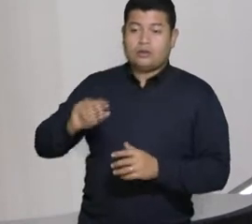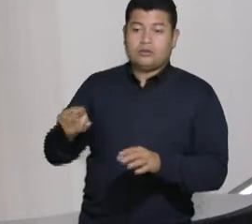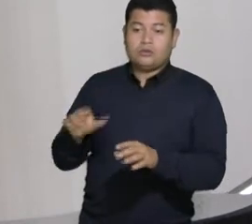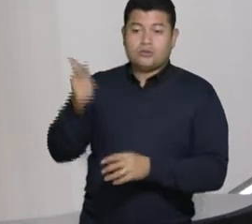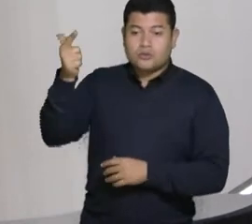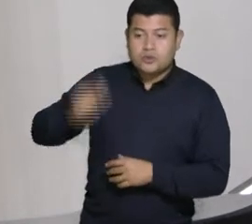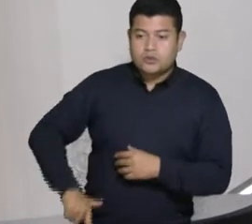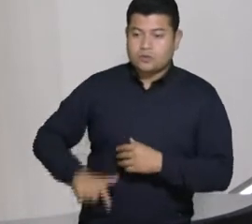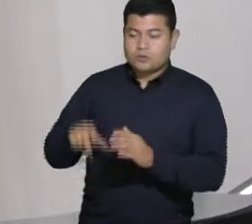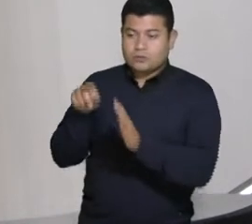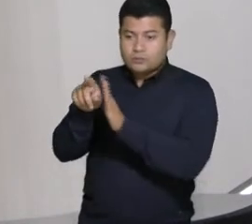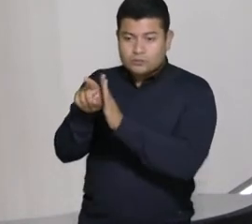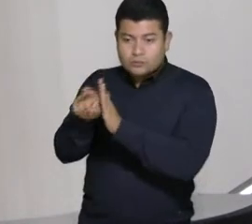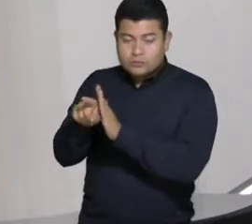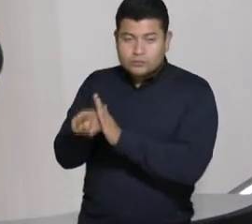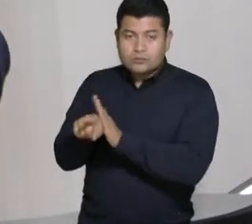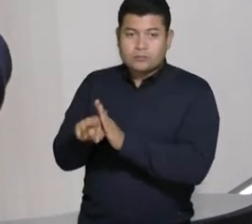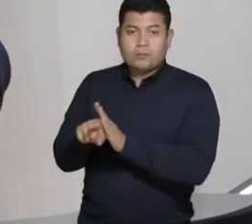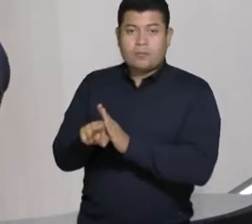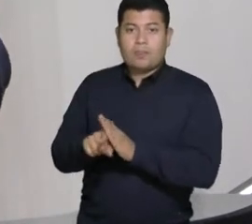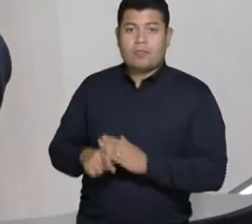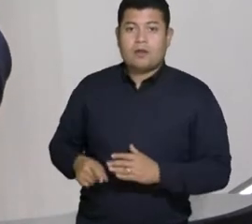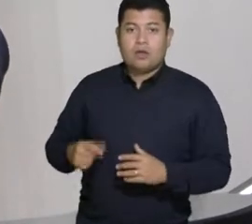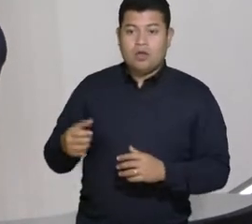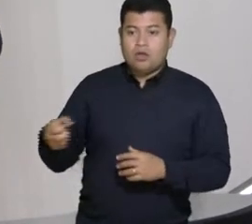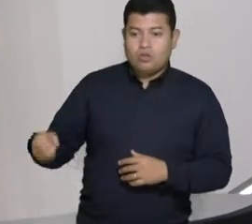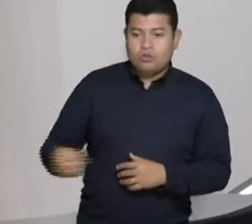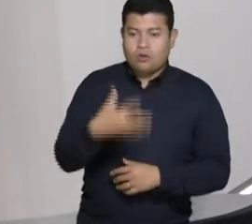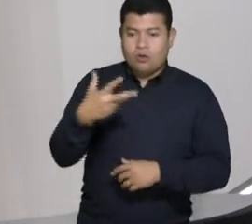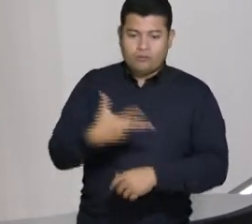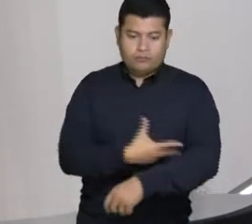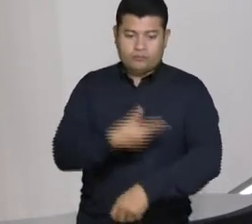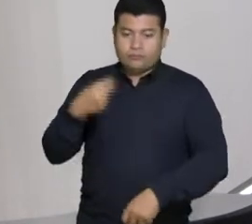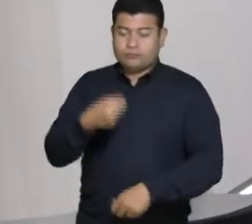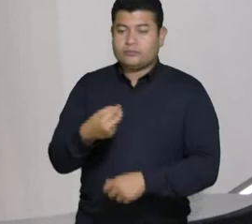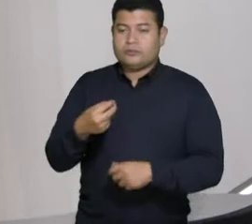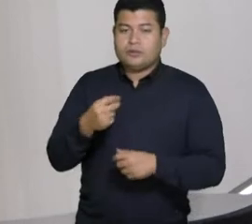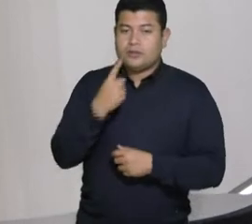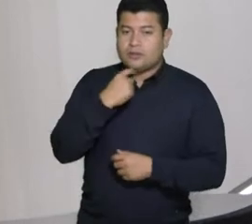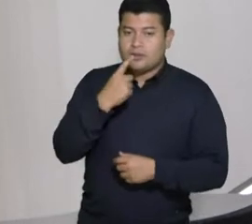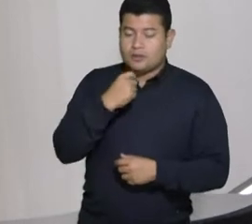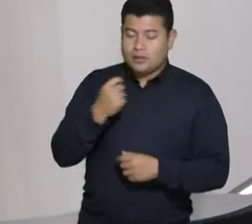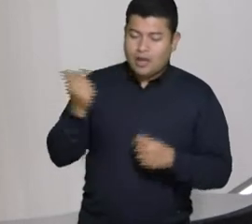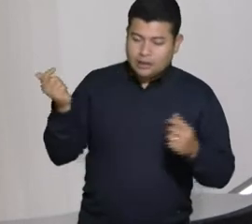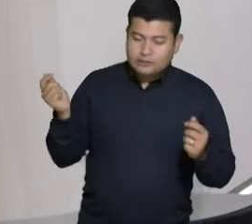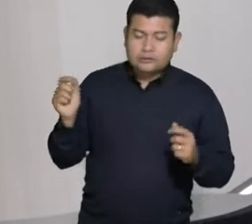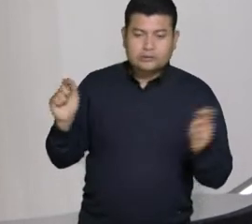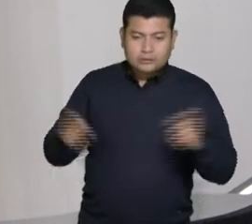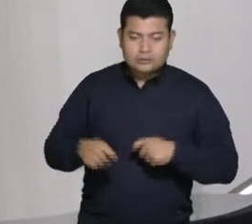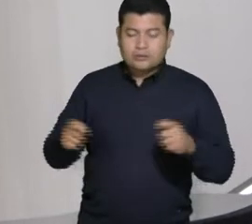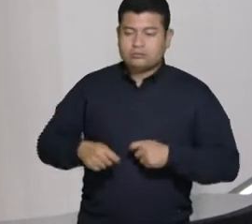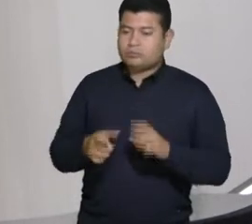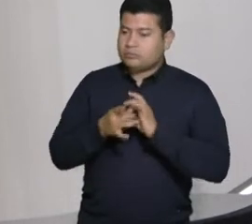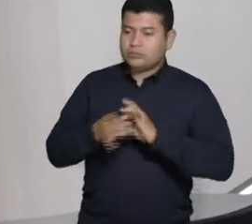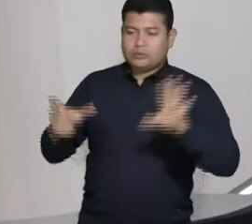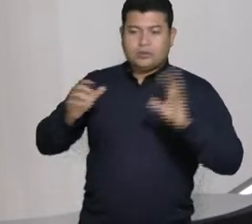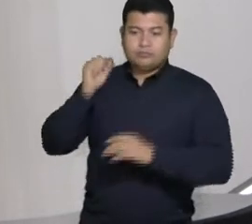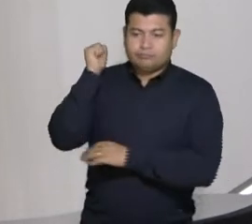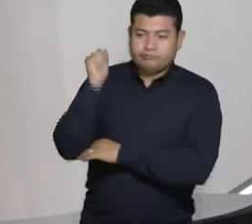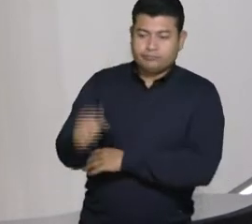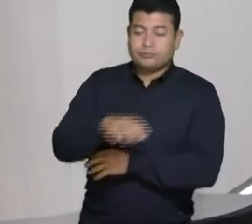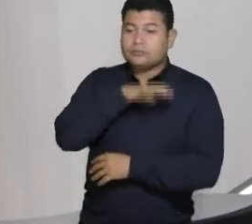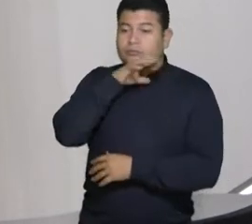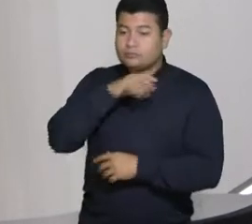e o reteste através de uma nova coleta sanguínea forem confirmados Aí sim o animal poderá de a